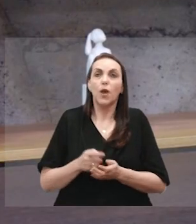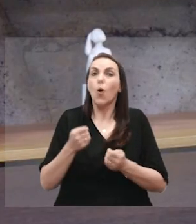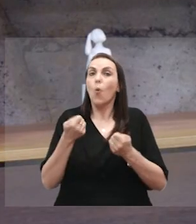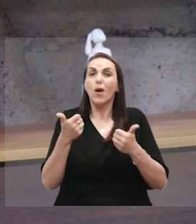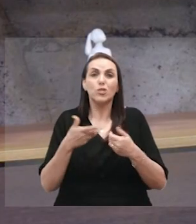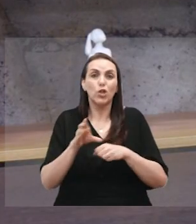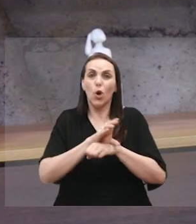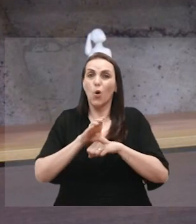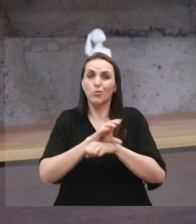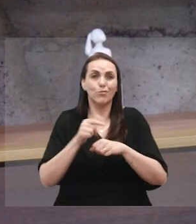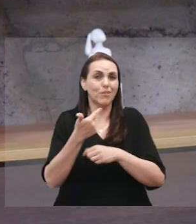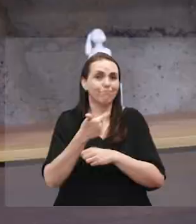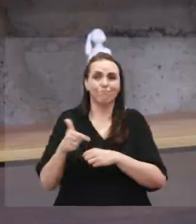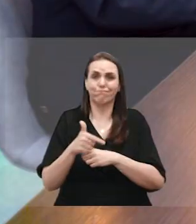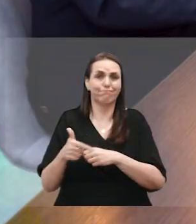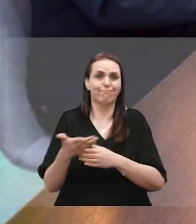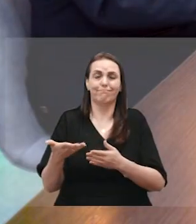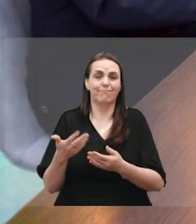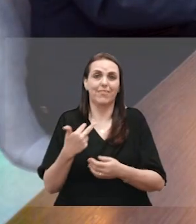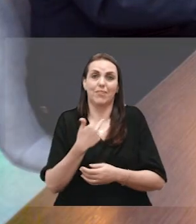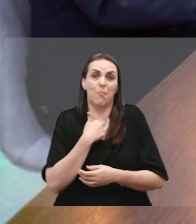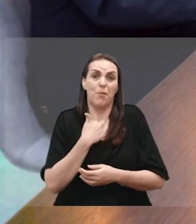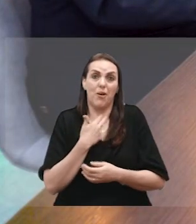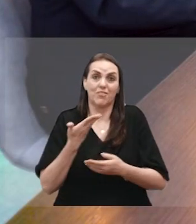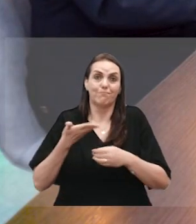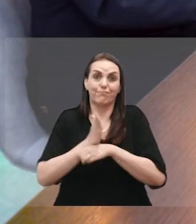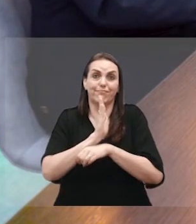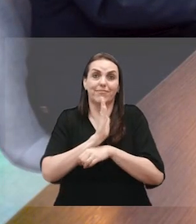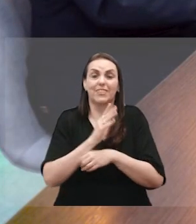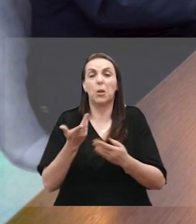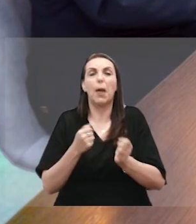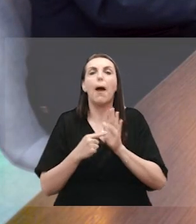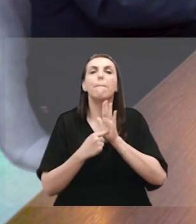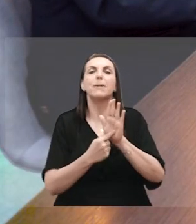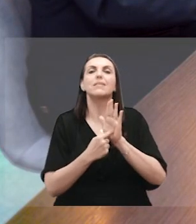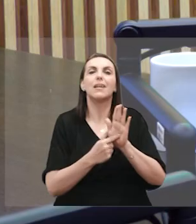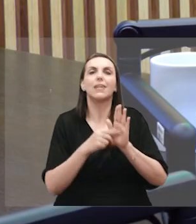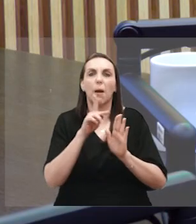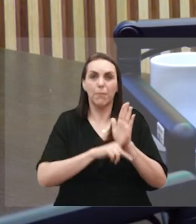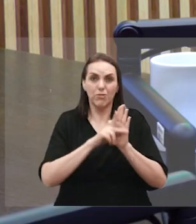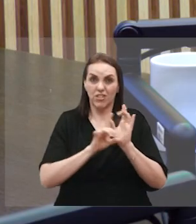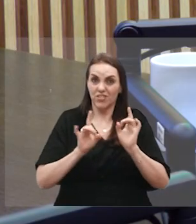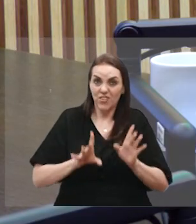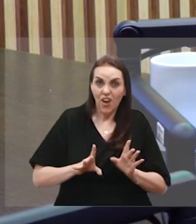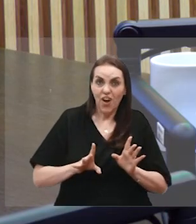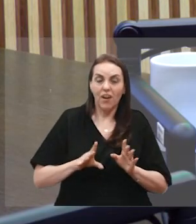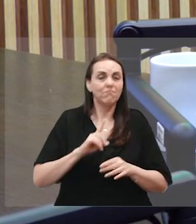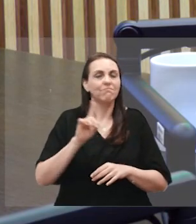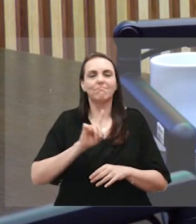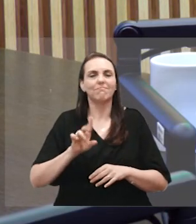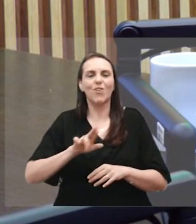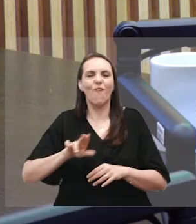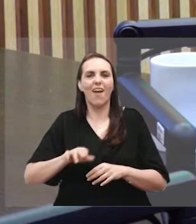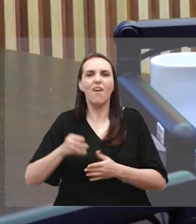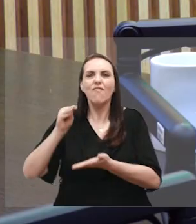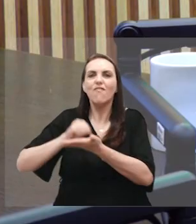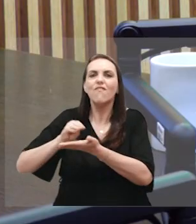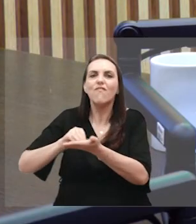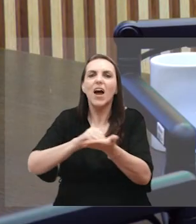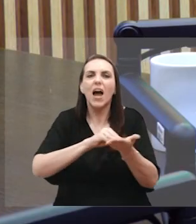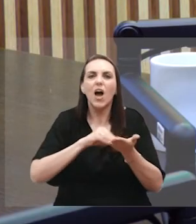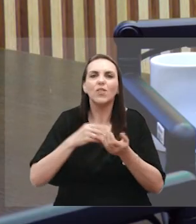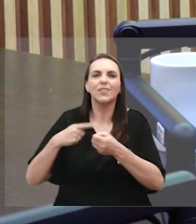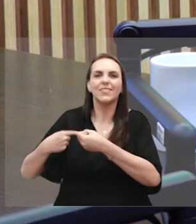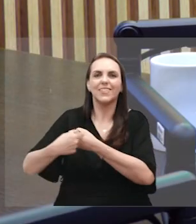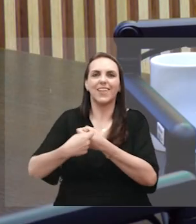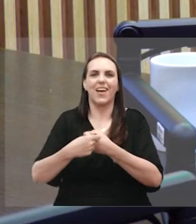todos inconstitucionais. Isso aí, que é o que ocorre bastante. Então não é só apresentar projeto, mas é ver o que tá faltando na cidade. Hoje, por